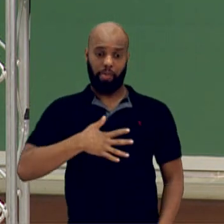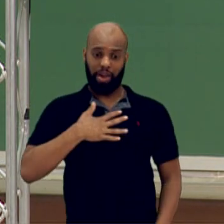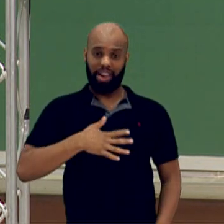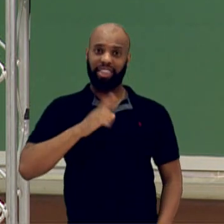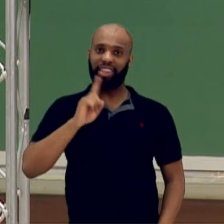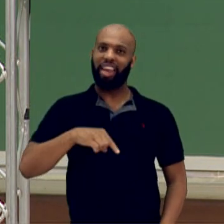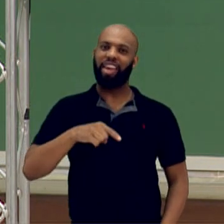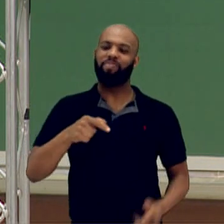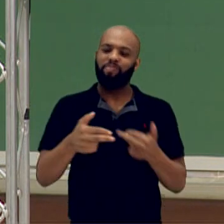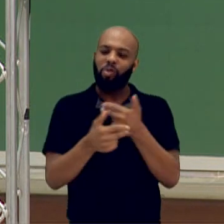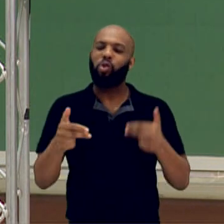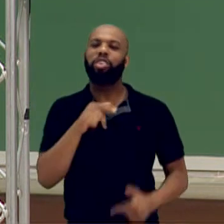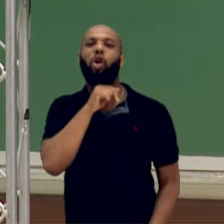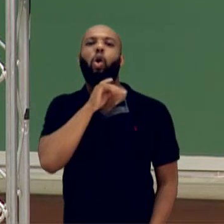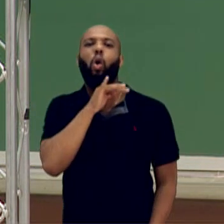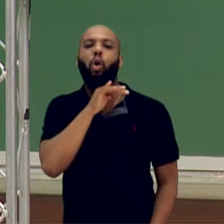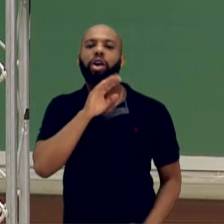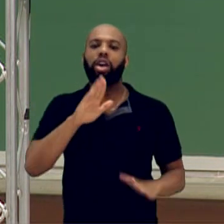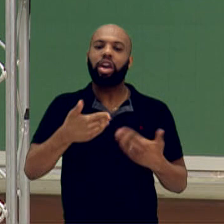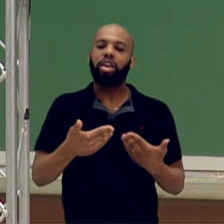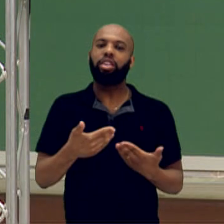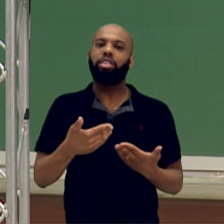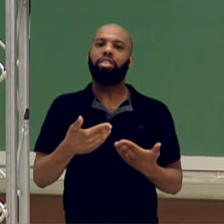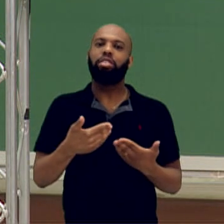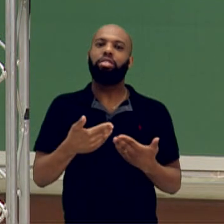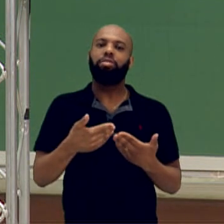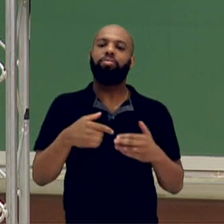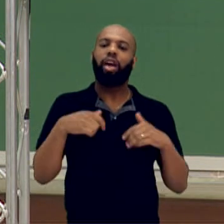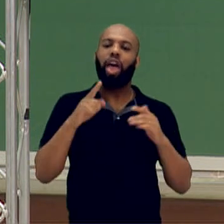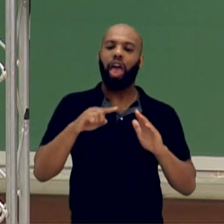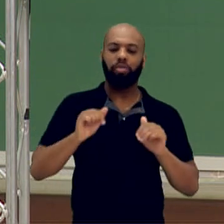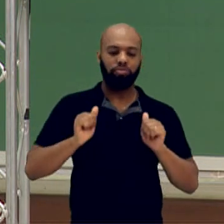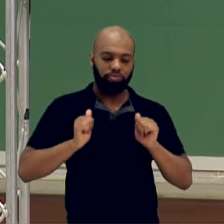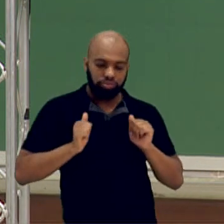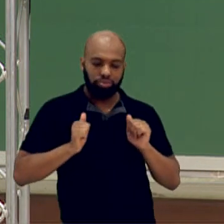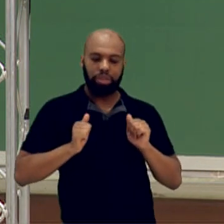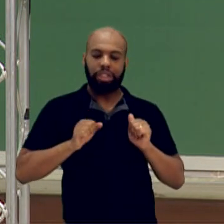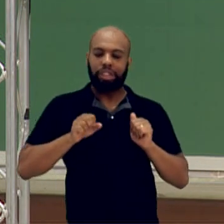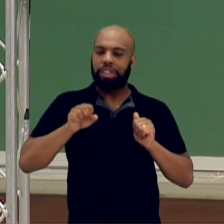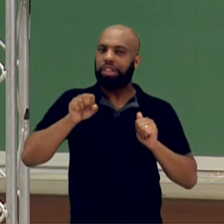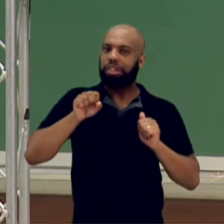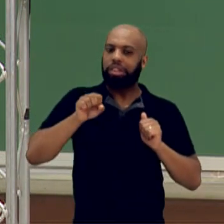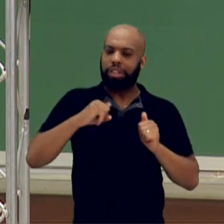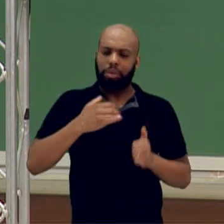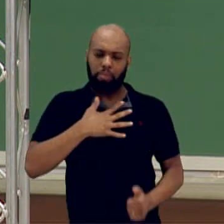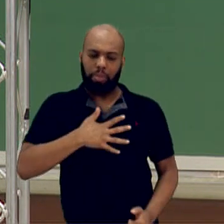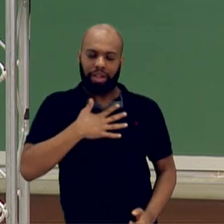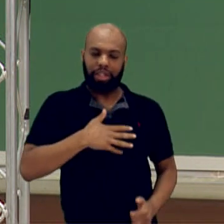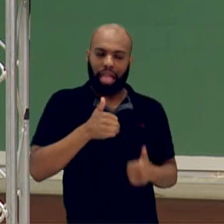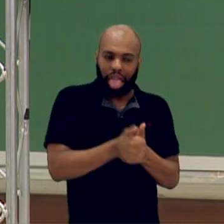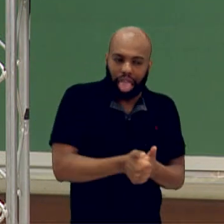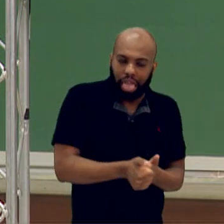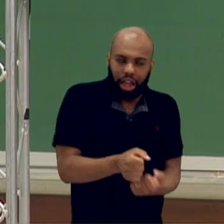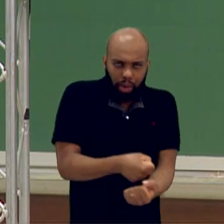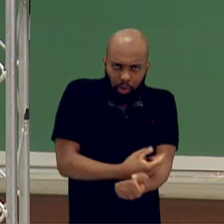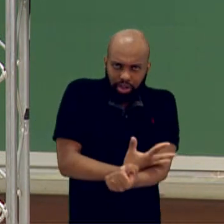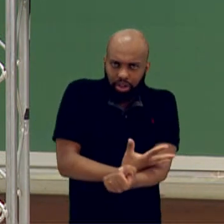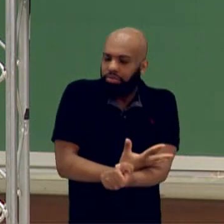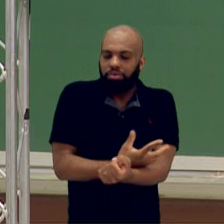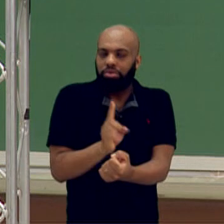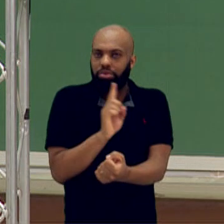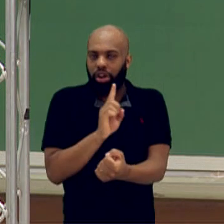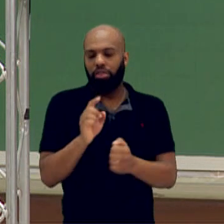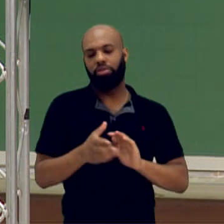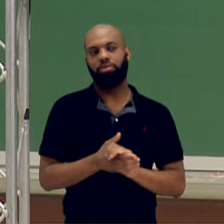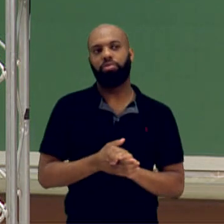de todas as dores, então cultivar essa parte da apatia, né, ou de não se deixar levar tanto pelas emoções. E